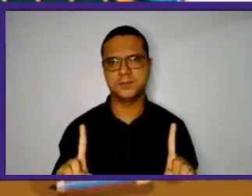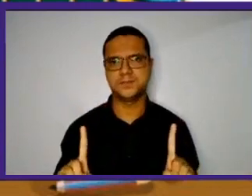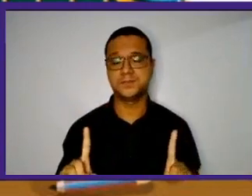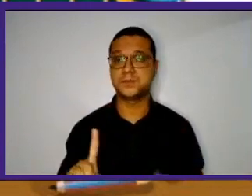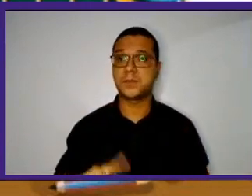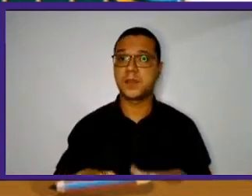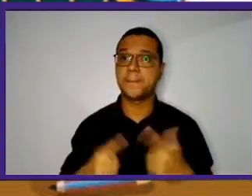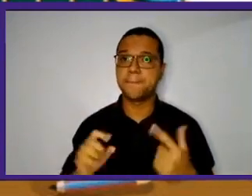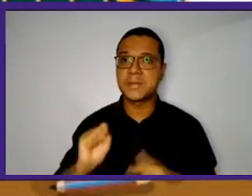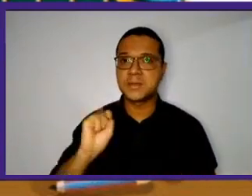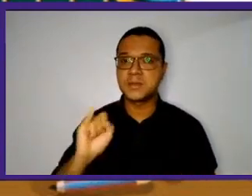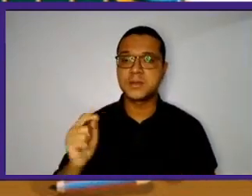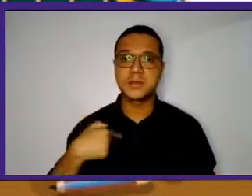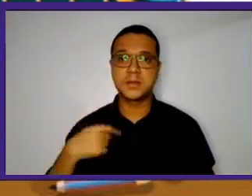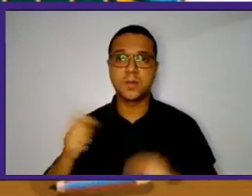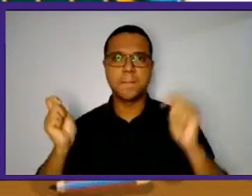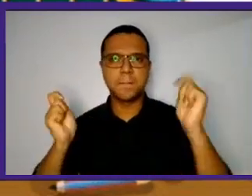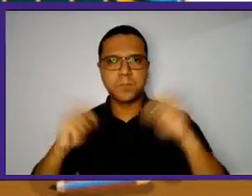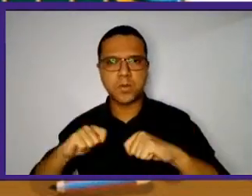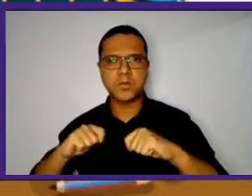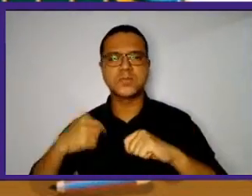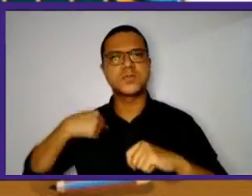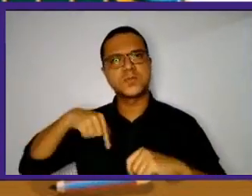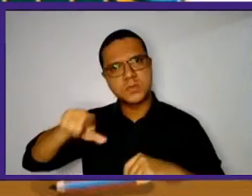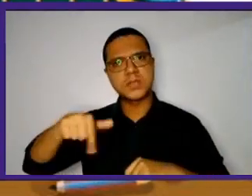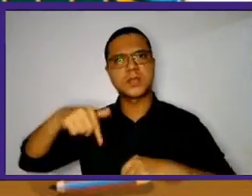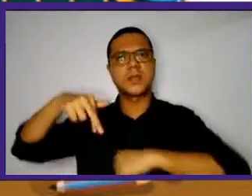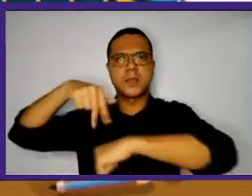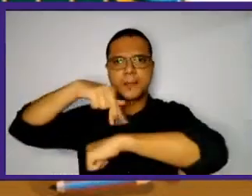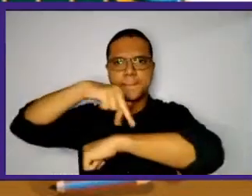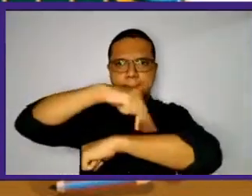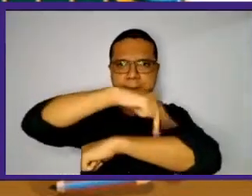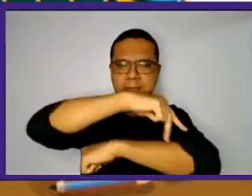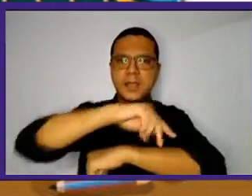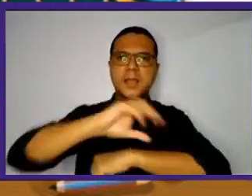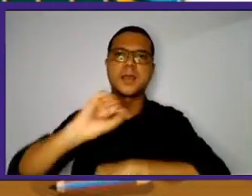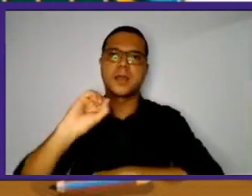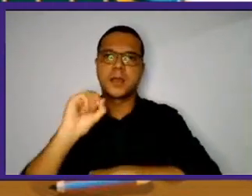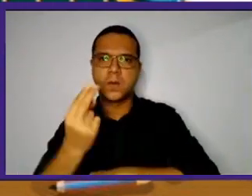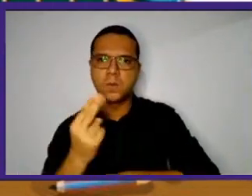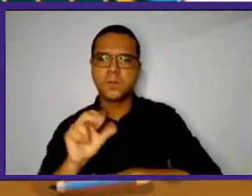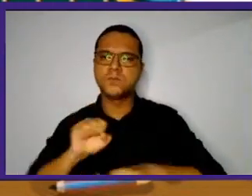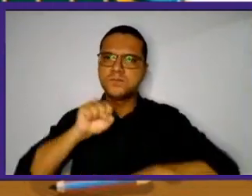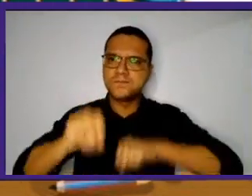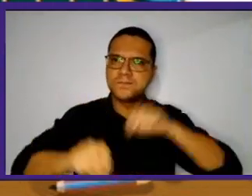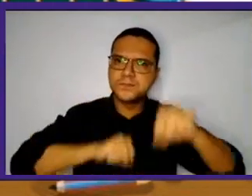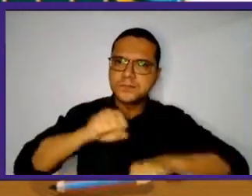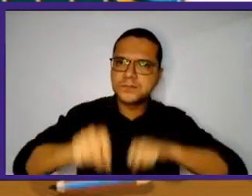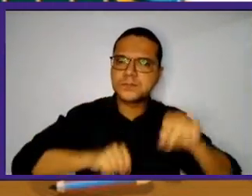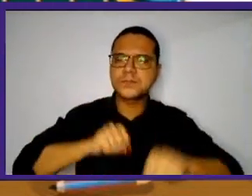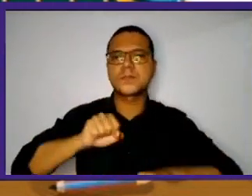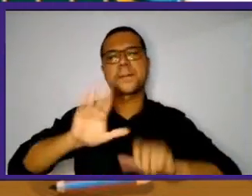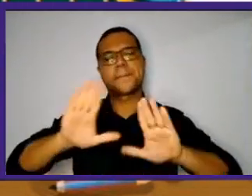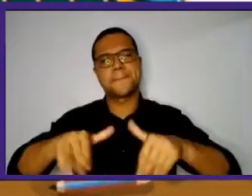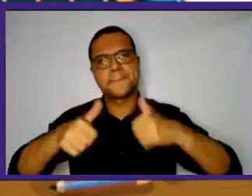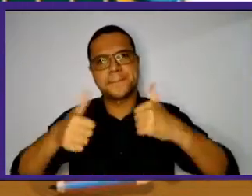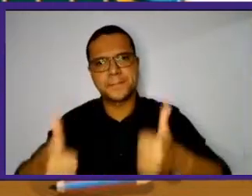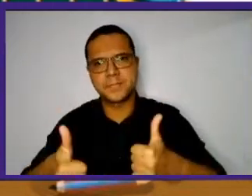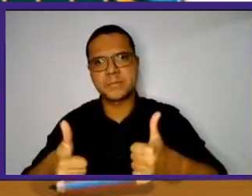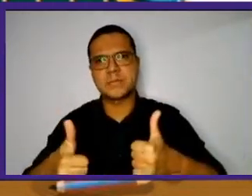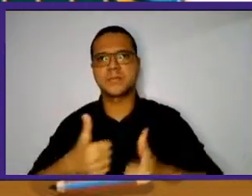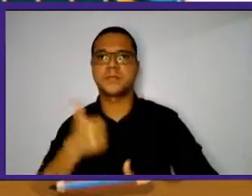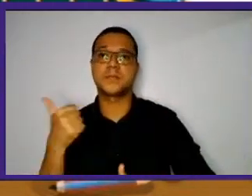melhor do que se eu usar algum meio de transporte que utilize a queima de algum combustível fóssil com gasolina ou